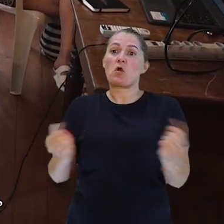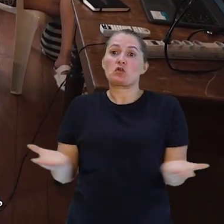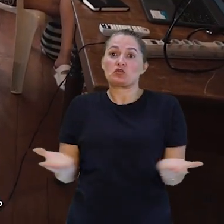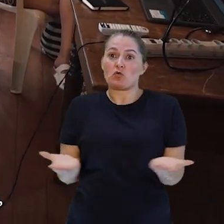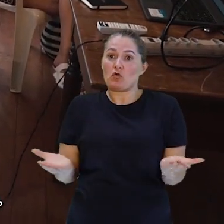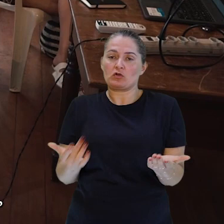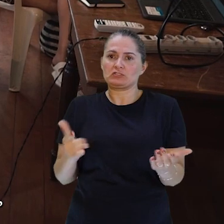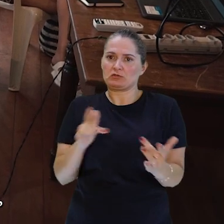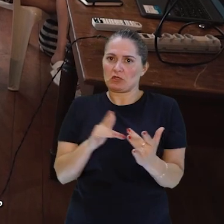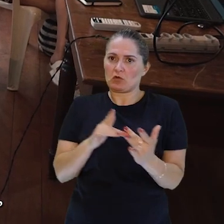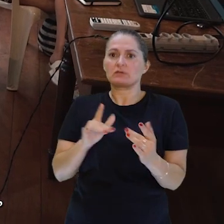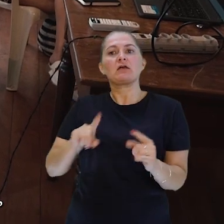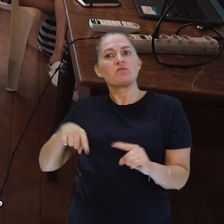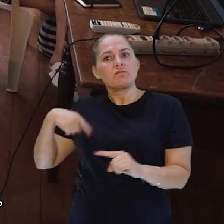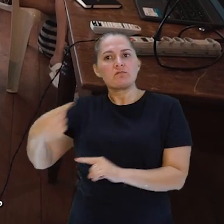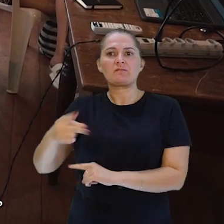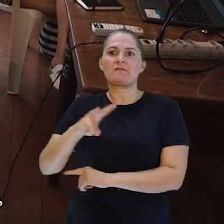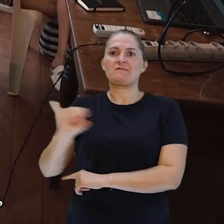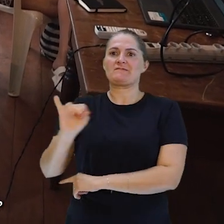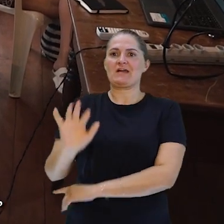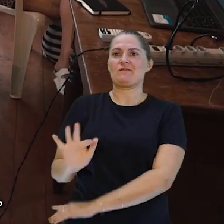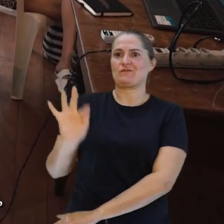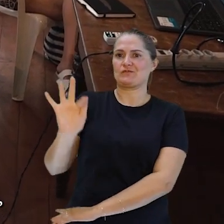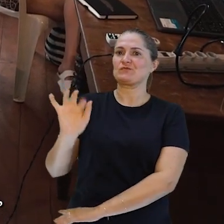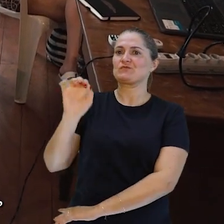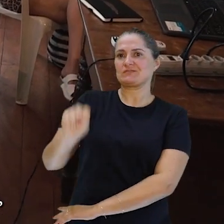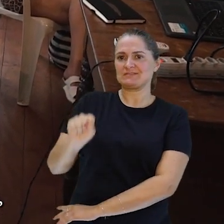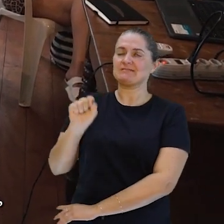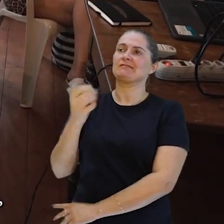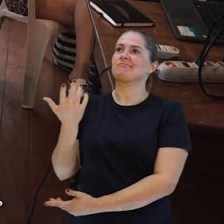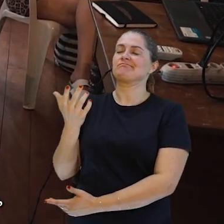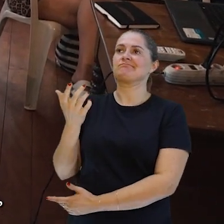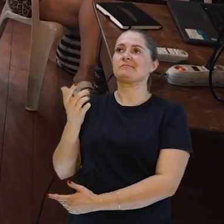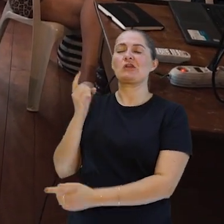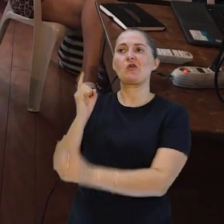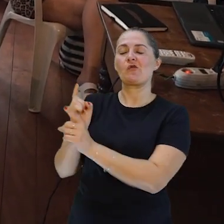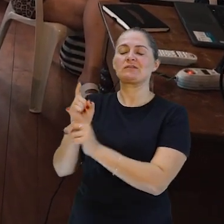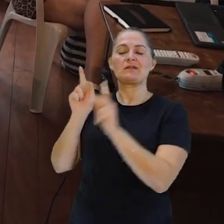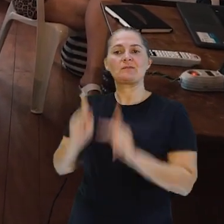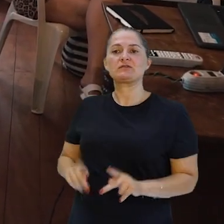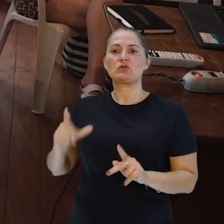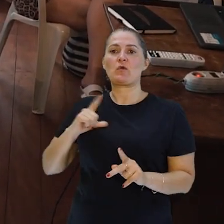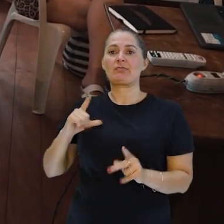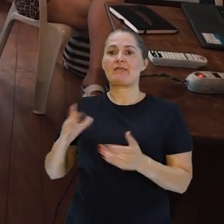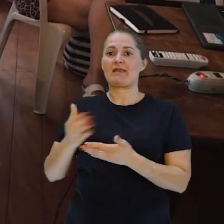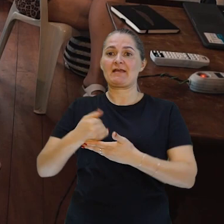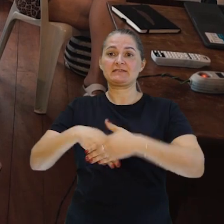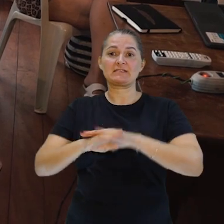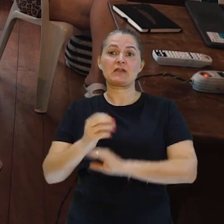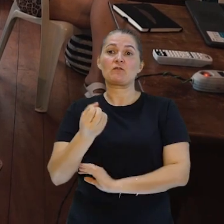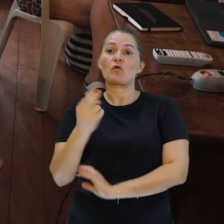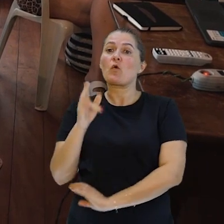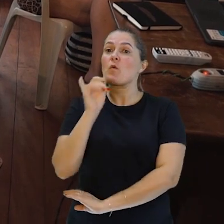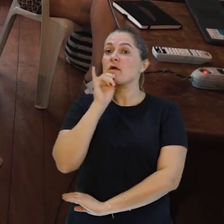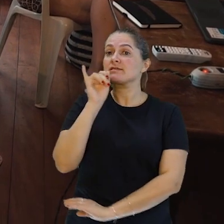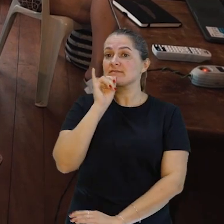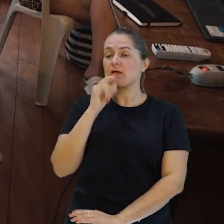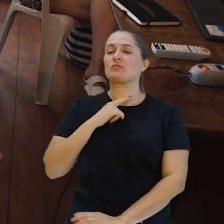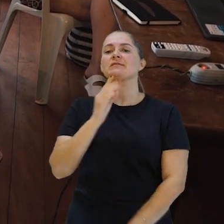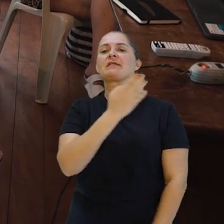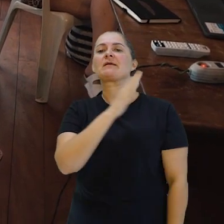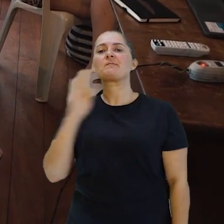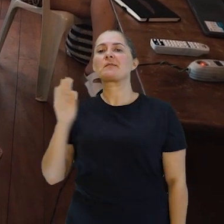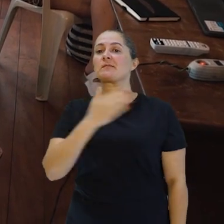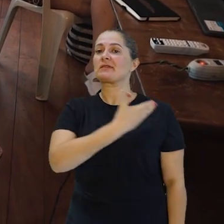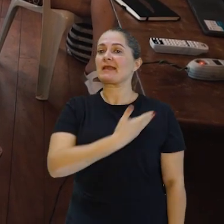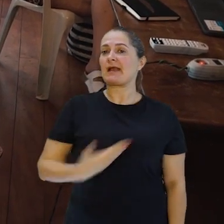área direta, mas que no decorrer ela vai se deparar com pessoas que têm acervos, né, ou no caso da biblioteca pública tem um acervo